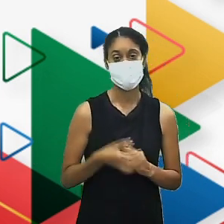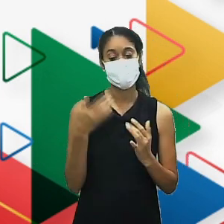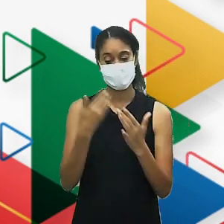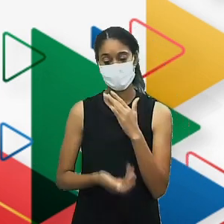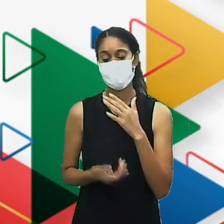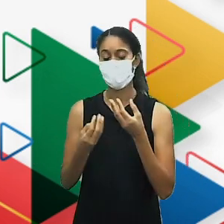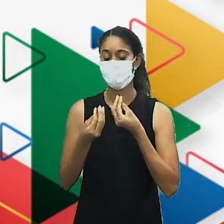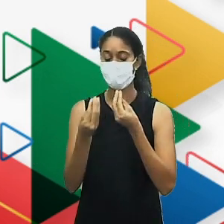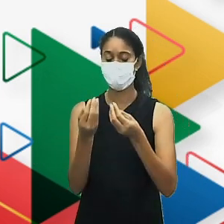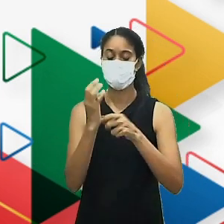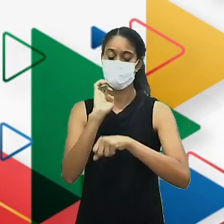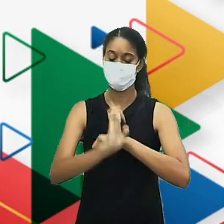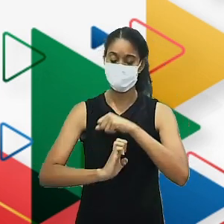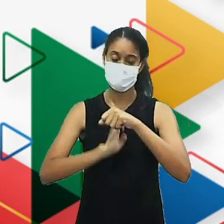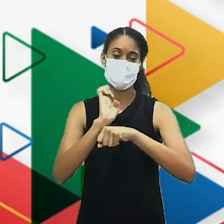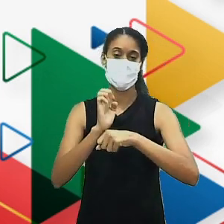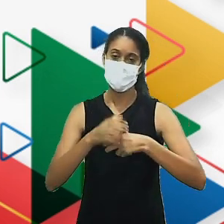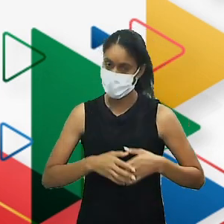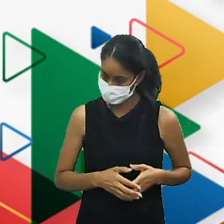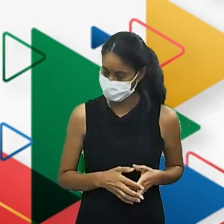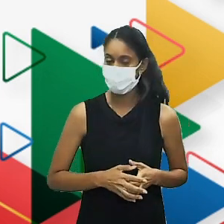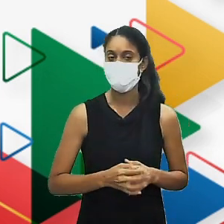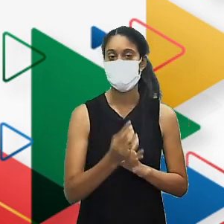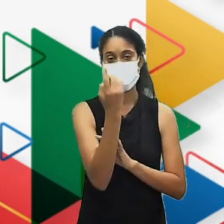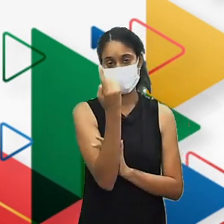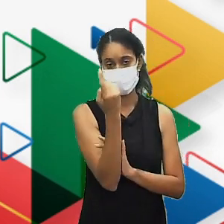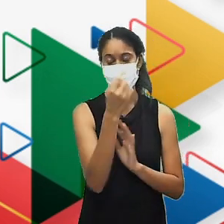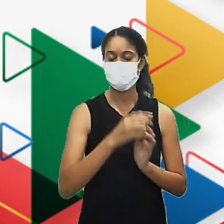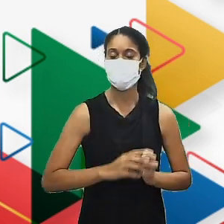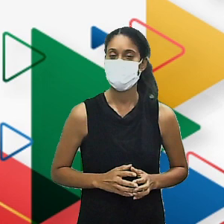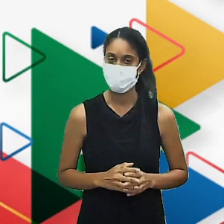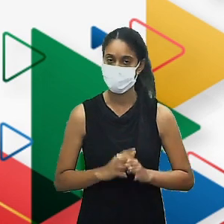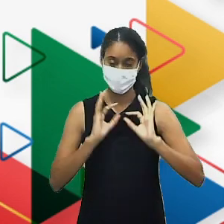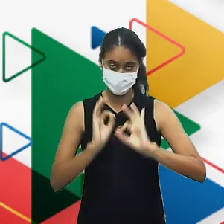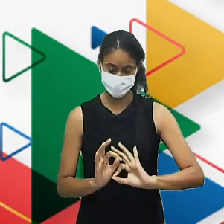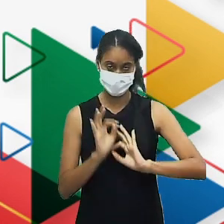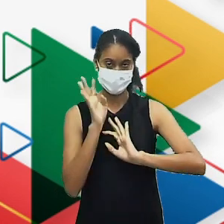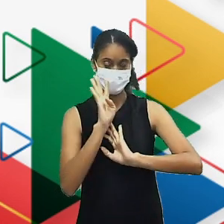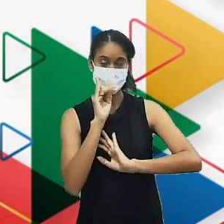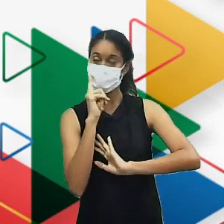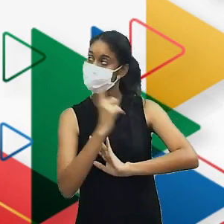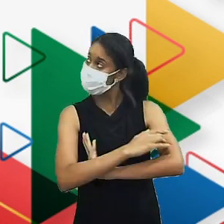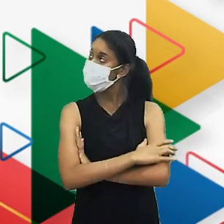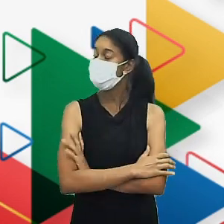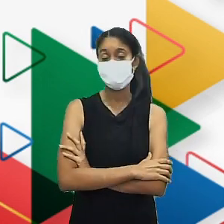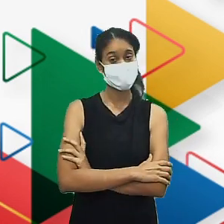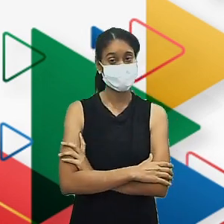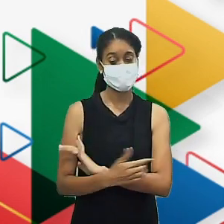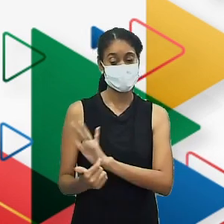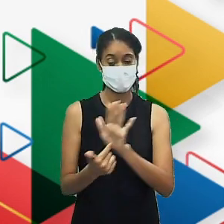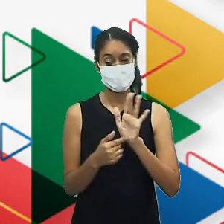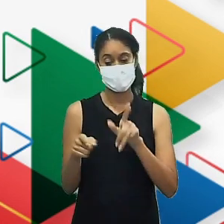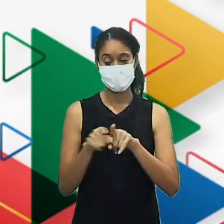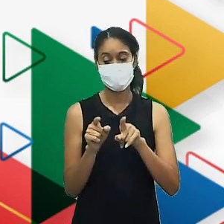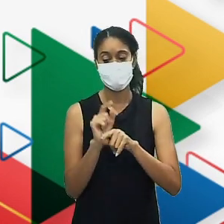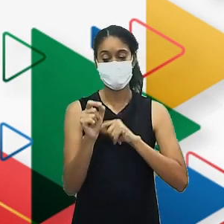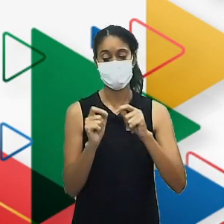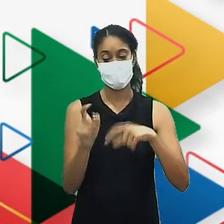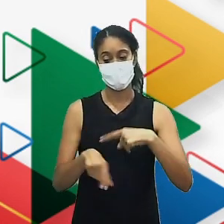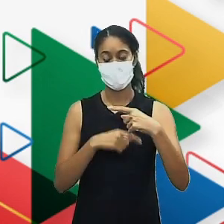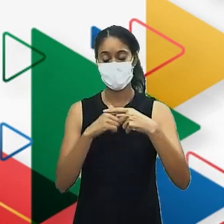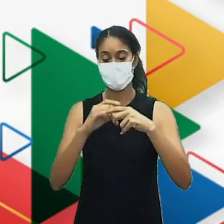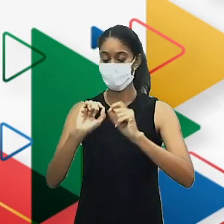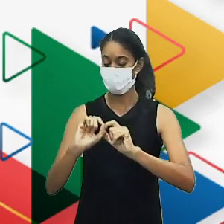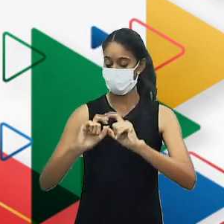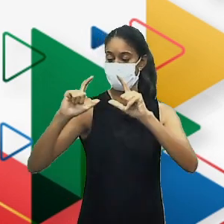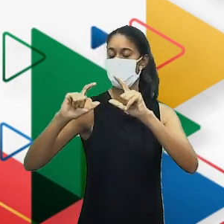perdeu, doou, chame como quiser, um elétron. Olha que legal, tá certo? Também, ó, mostra aqui que ela aumentou a carga dela.